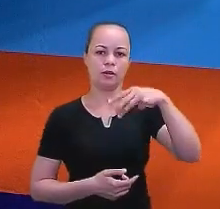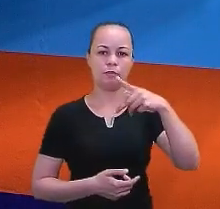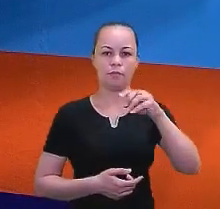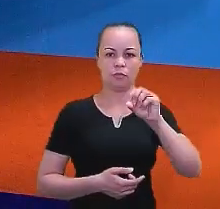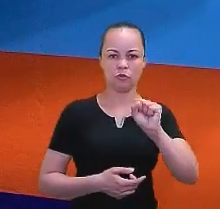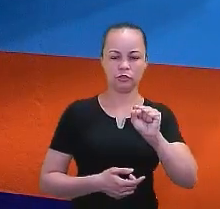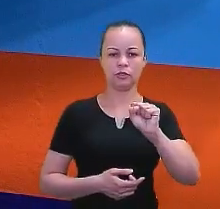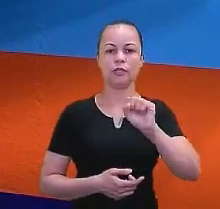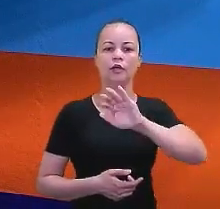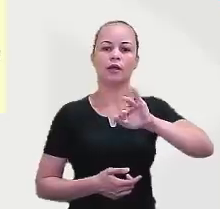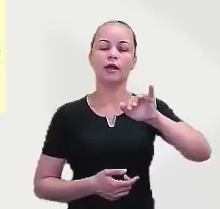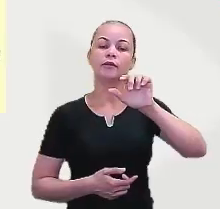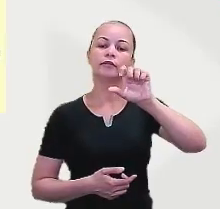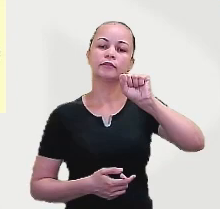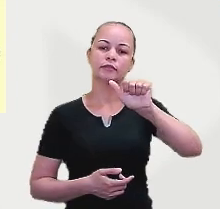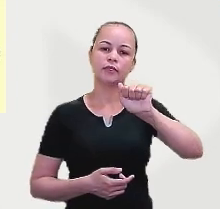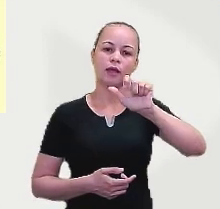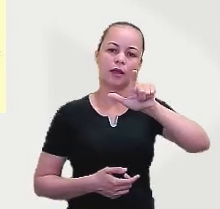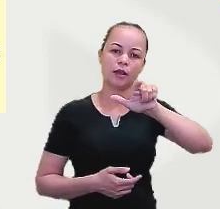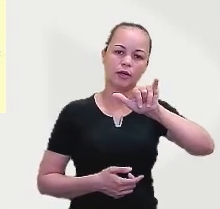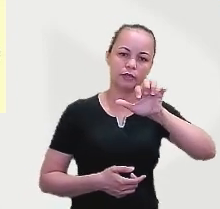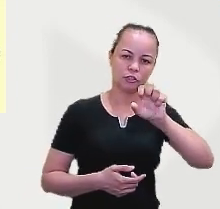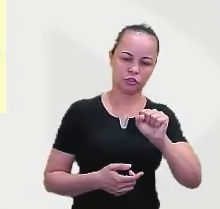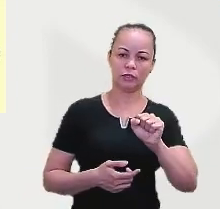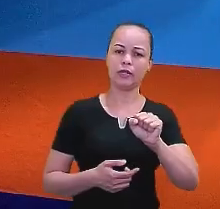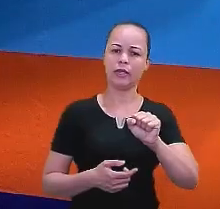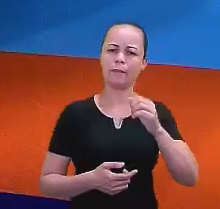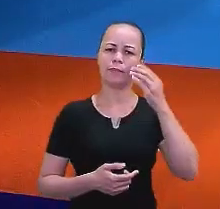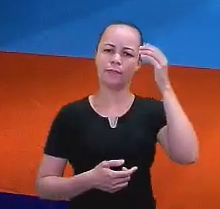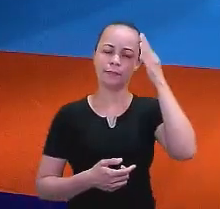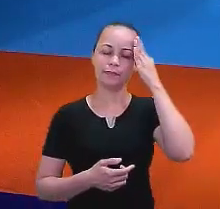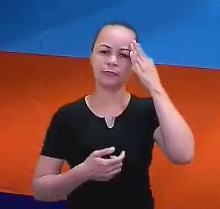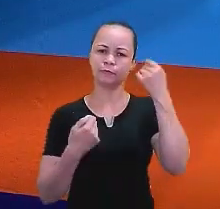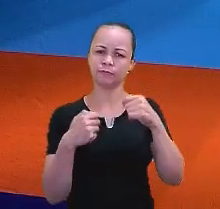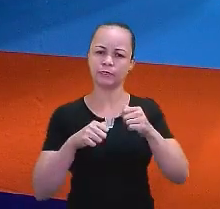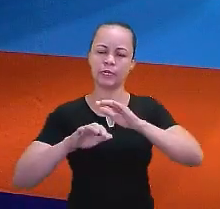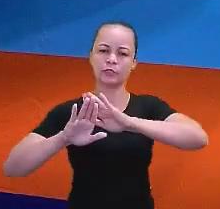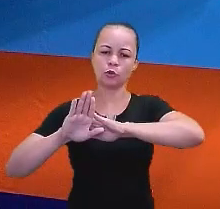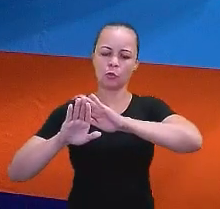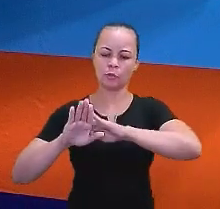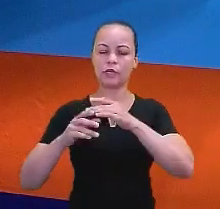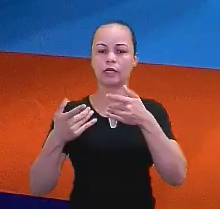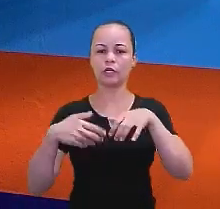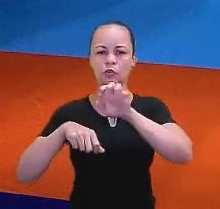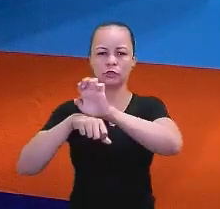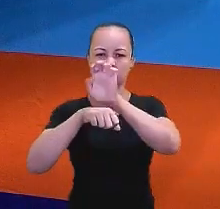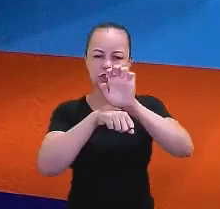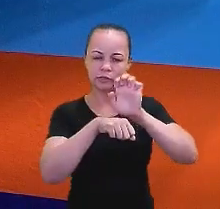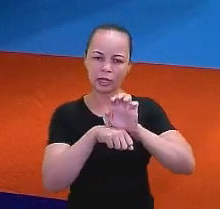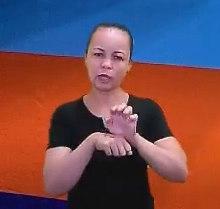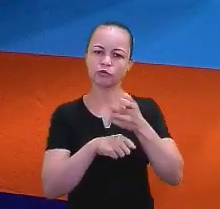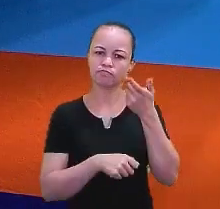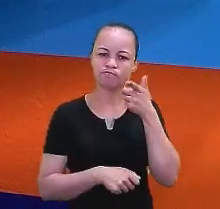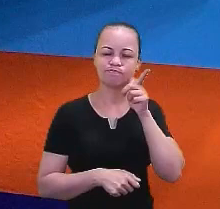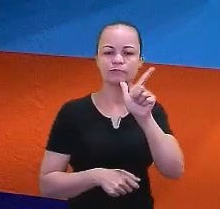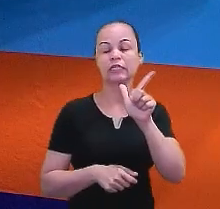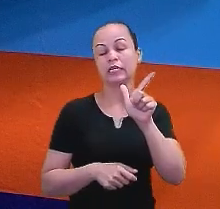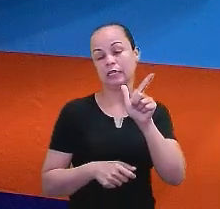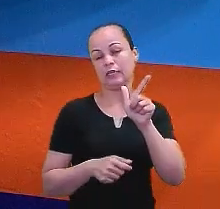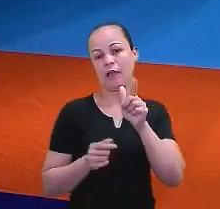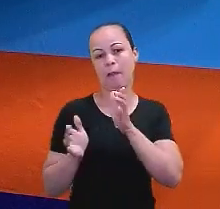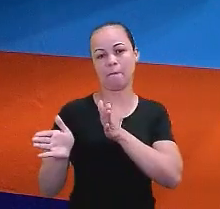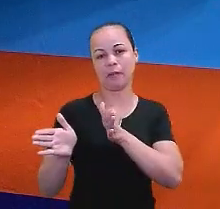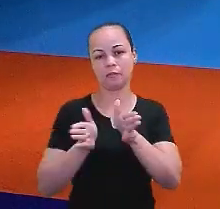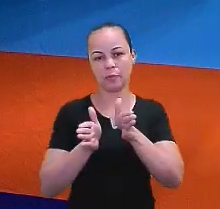entender essa autonomia que os estados vão ganhar a partir do